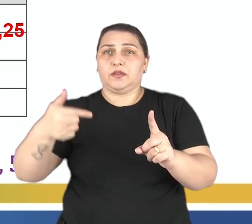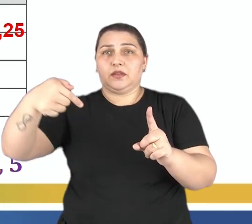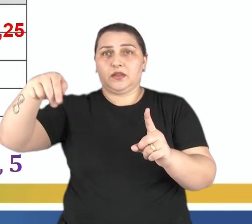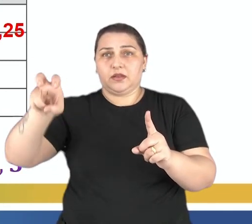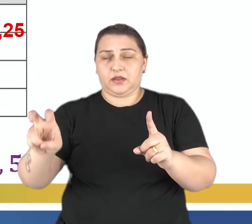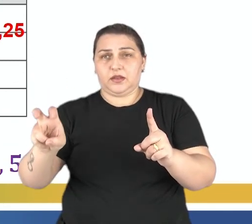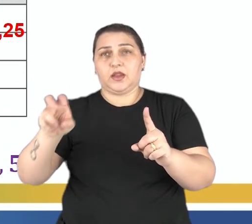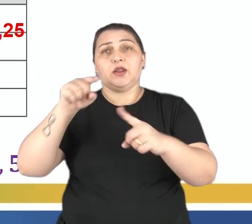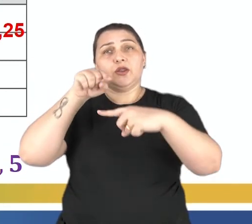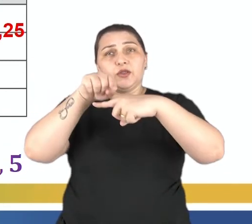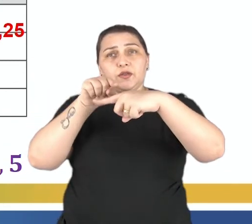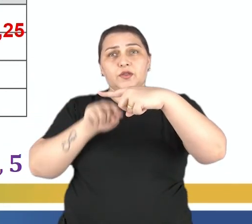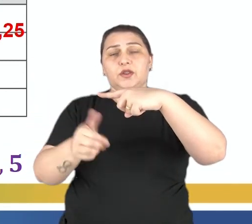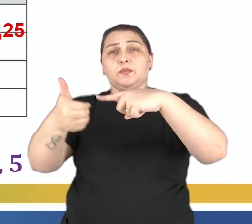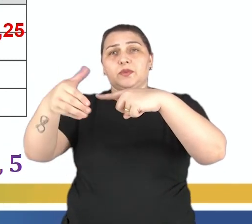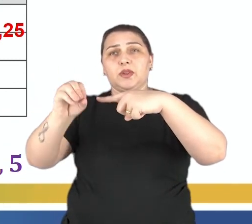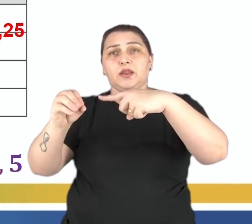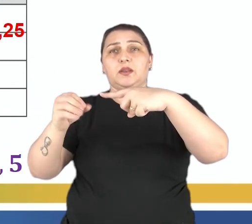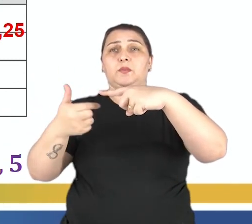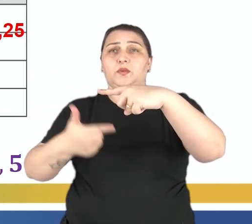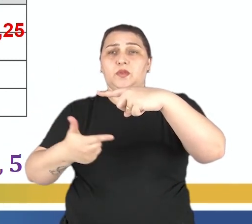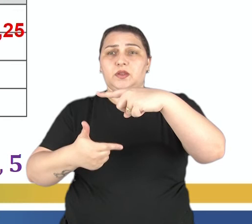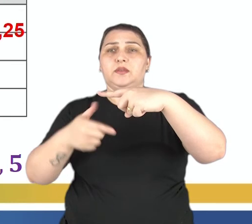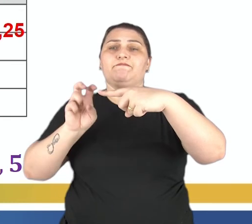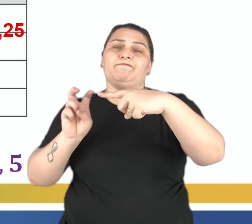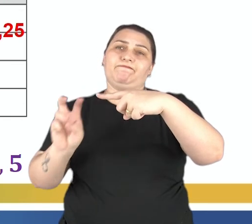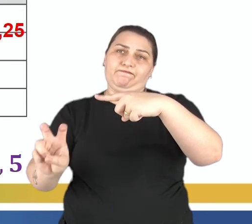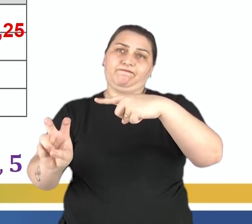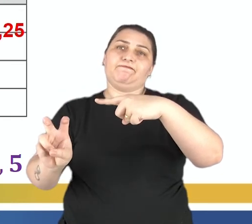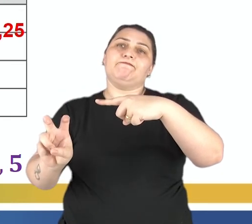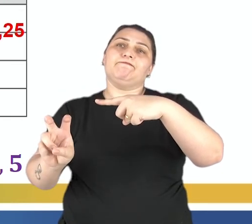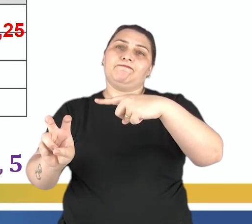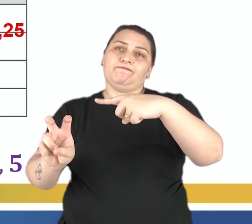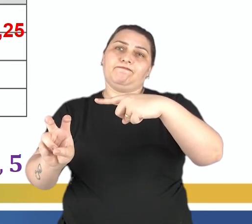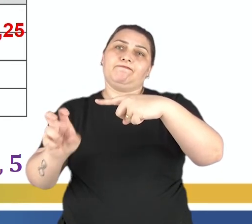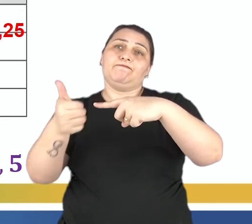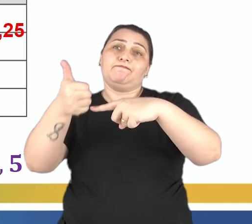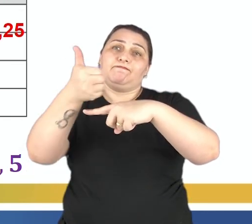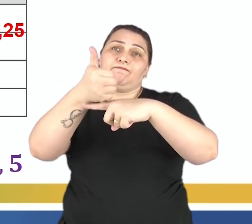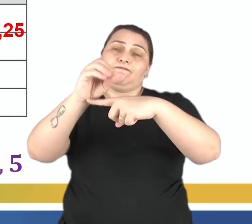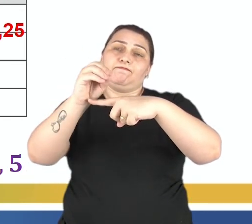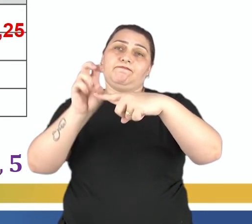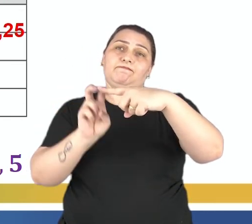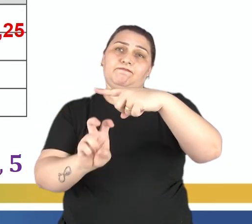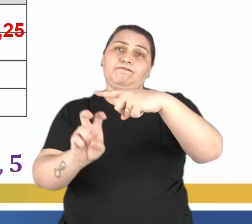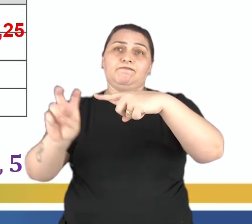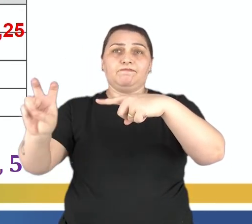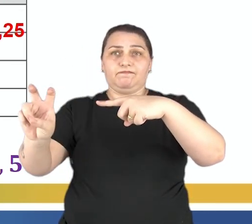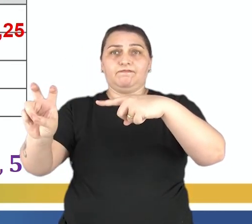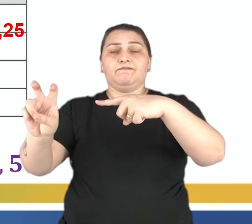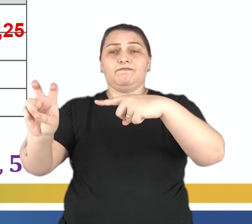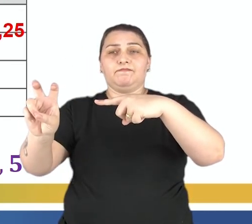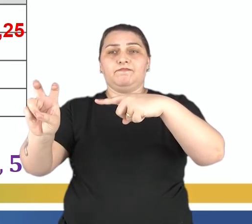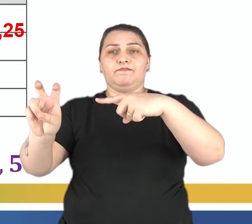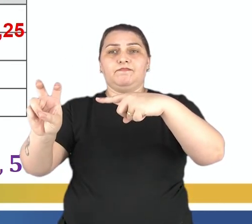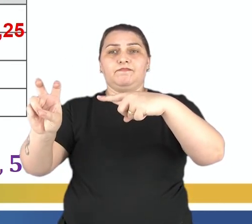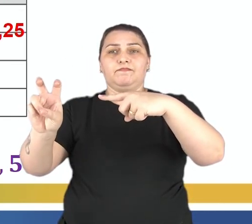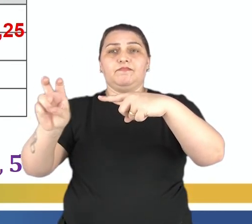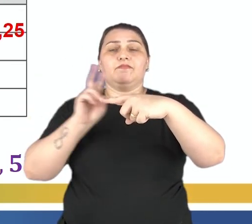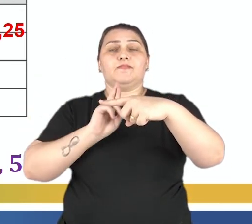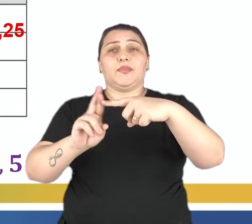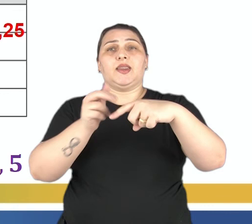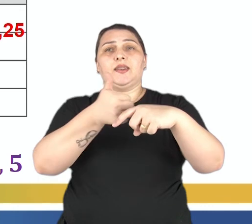115,75. Dividindo 10 por 2, chegamos em 5. 10 dividido por 2 é a metade de 10. E assim o